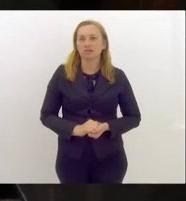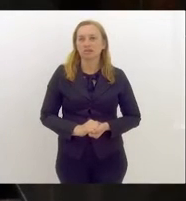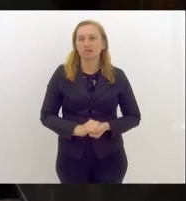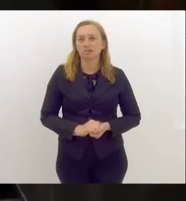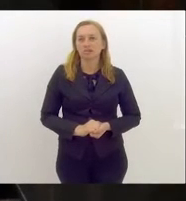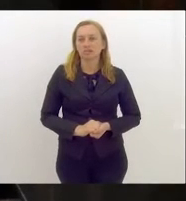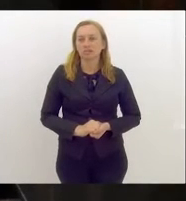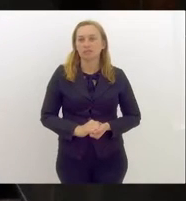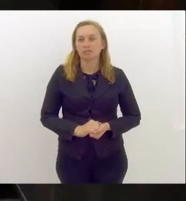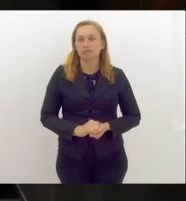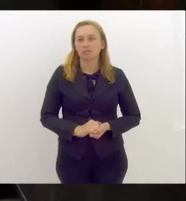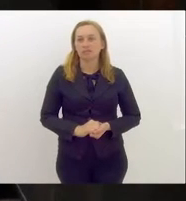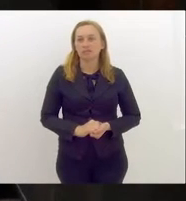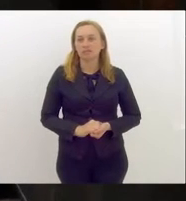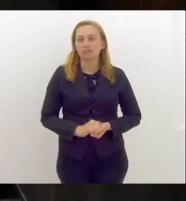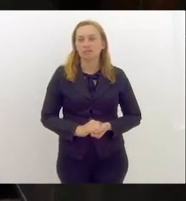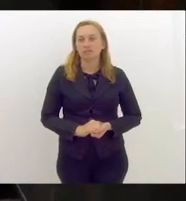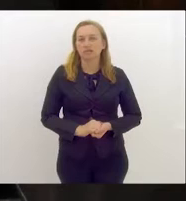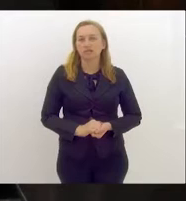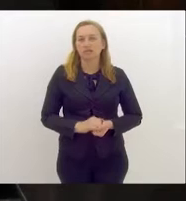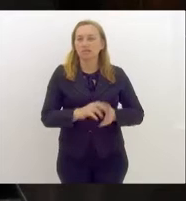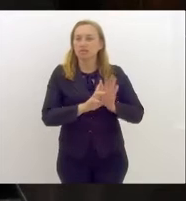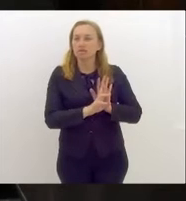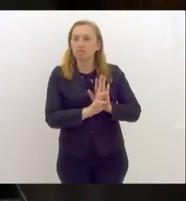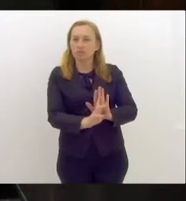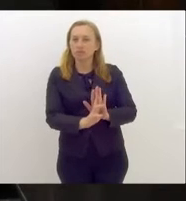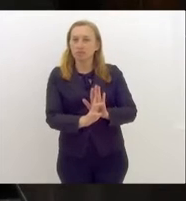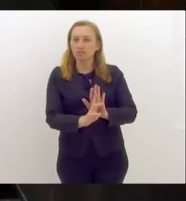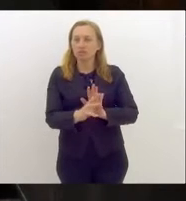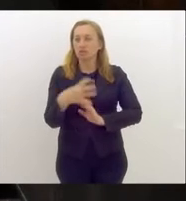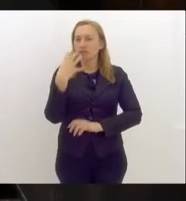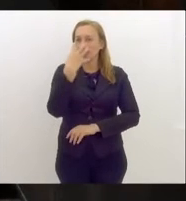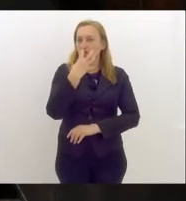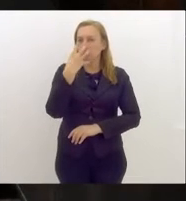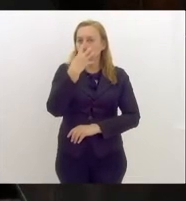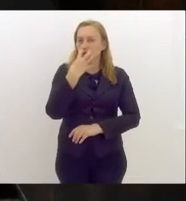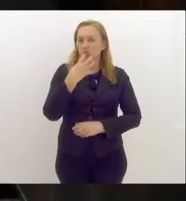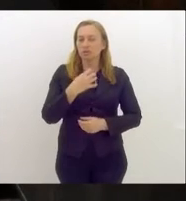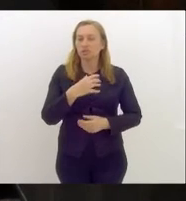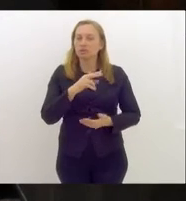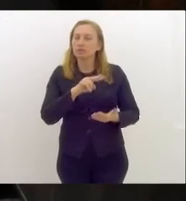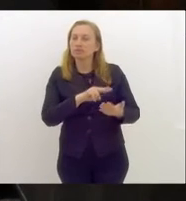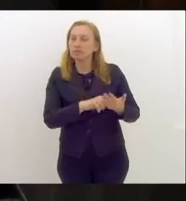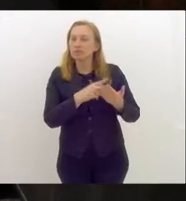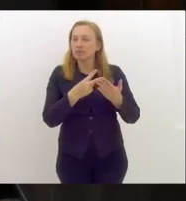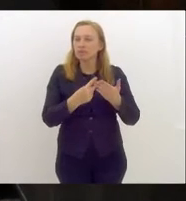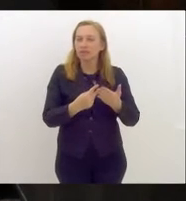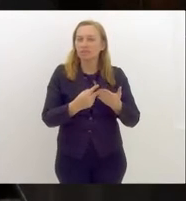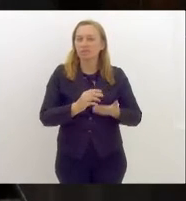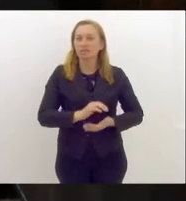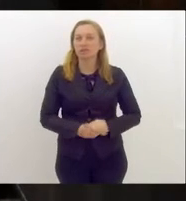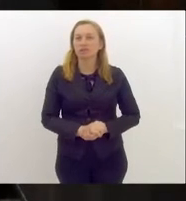e representou a cantora que interpretava